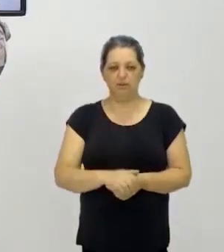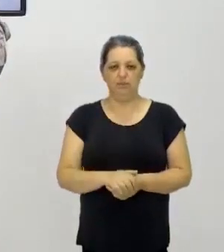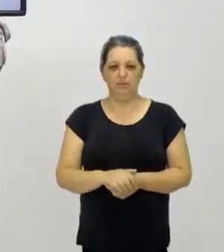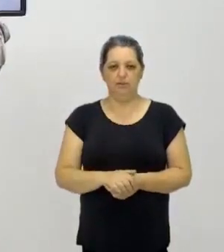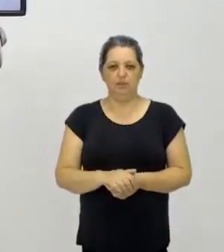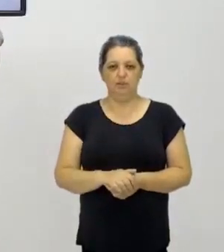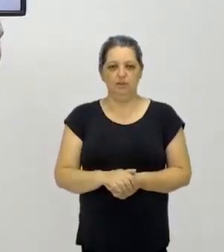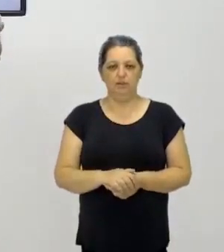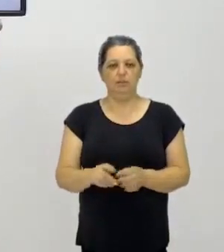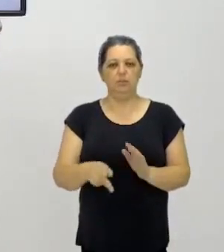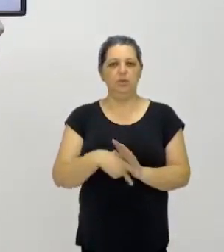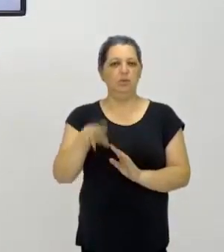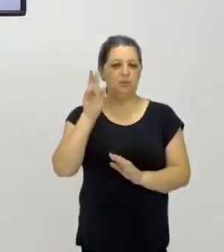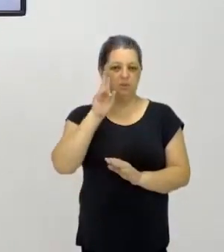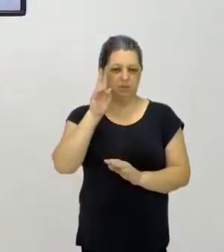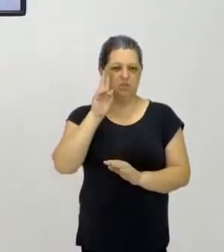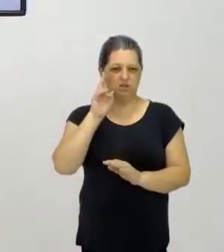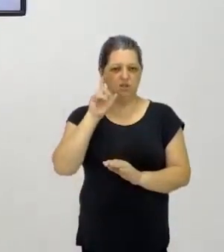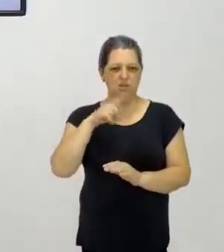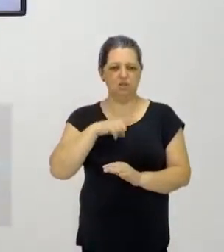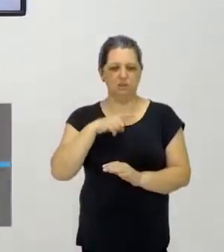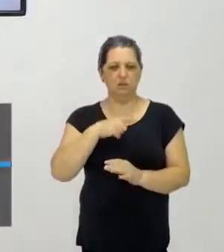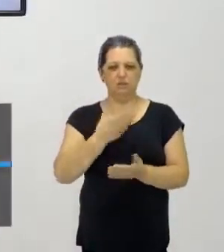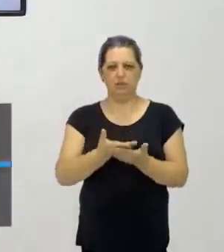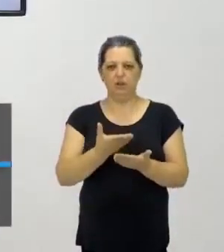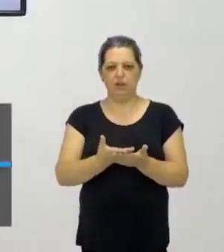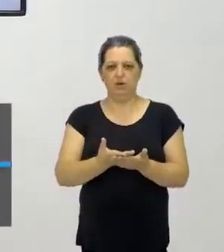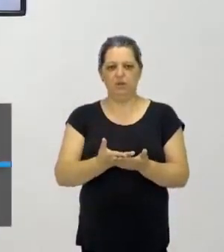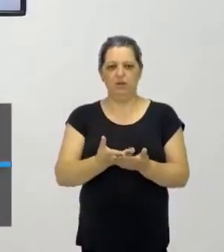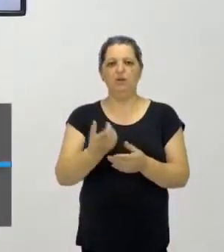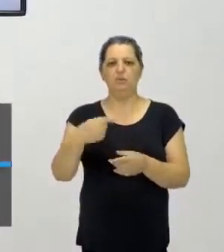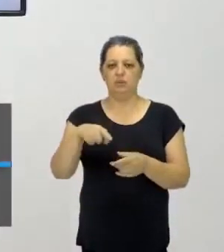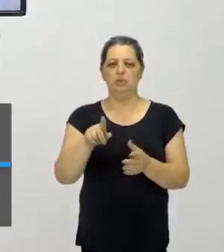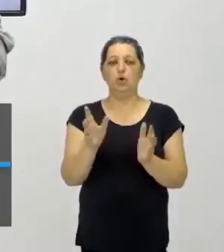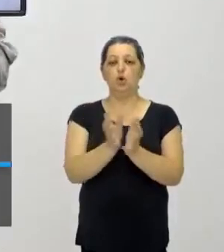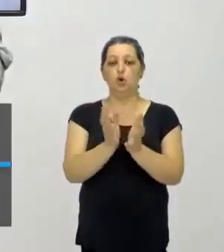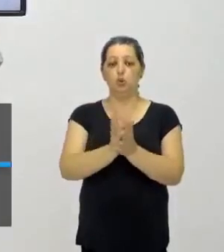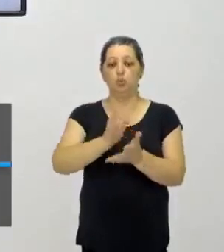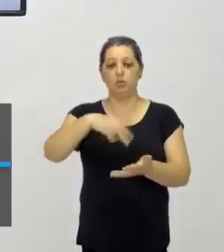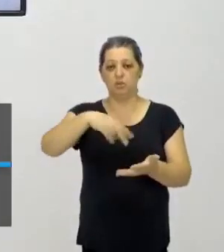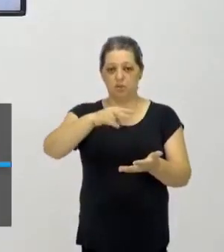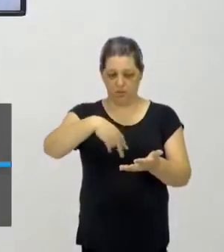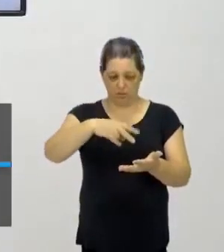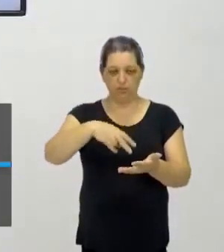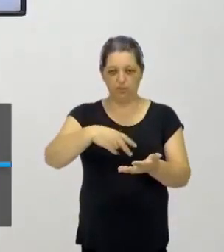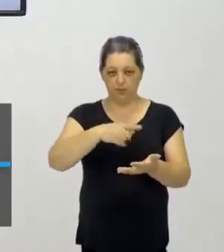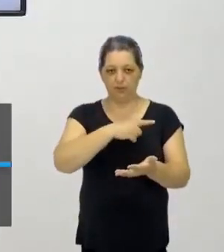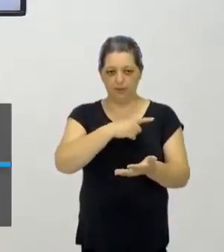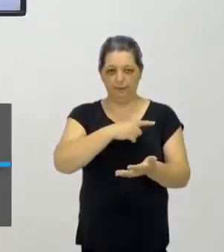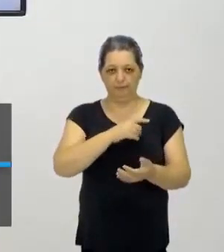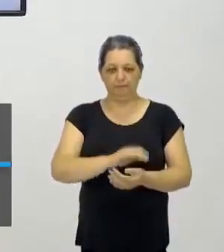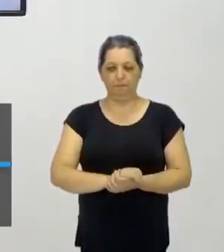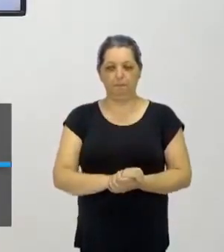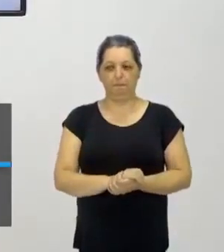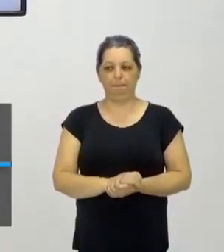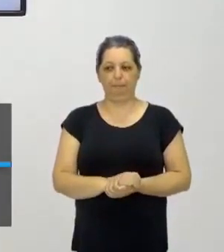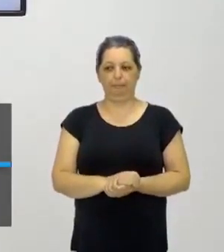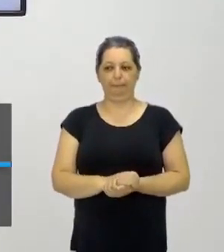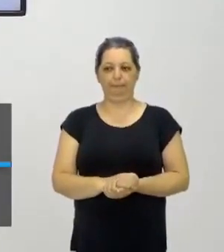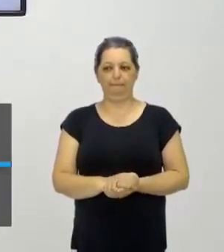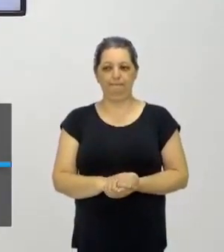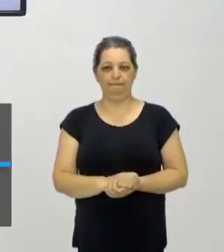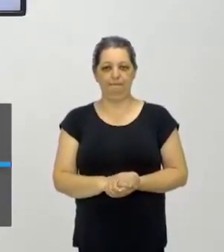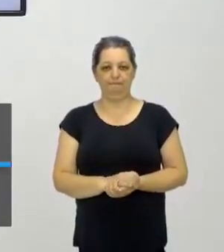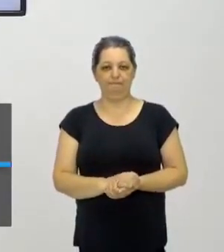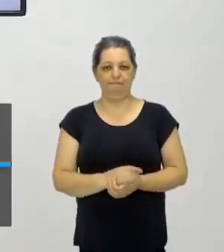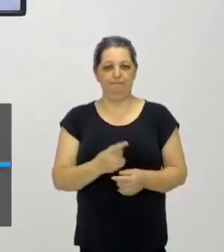trabalhar um pedacinho dele aqui na nossa aula, ok? Então, vocês vão trabalhar no Clube de Leitura esse título. Tá? E no domingo a gente tem mais uma